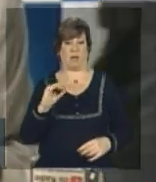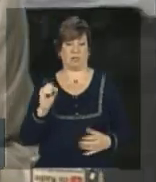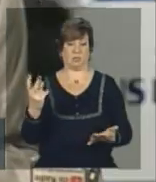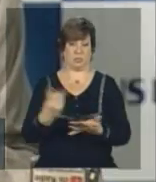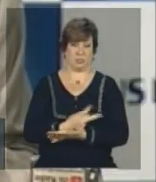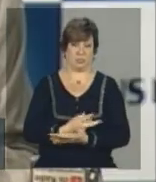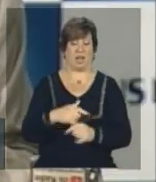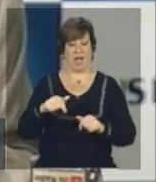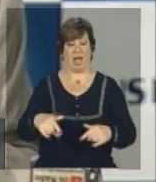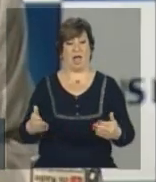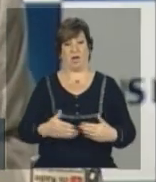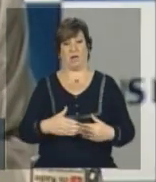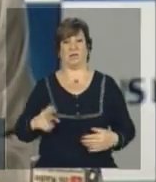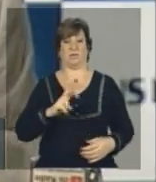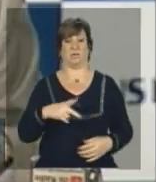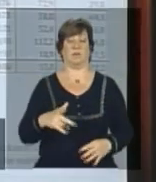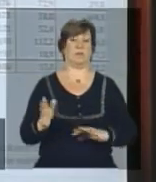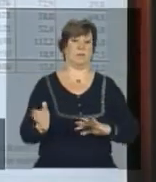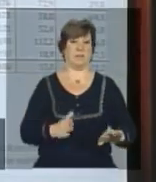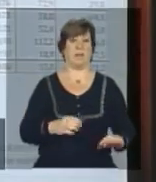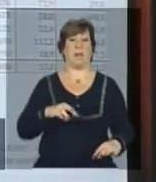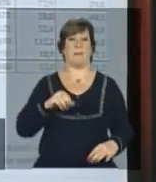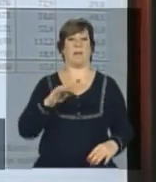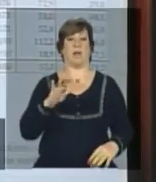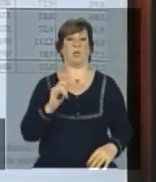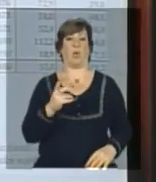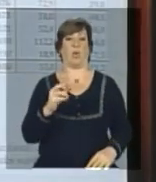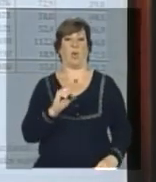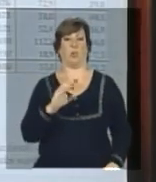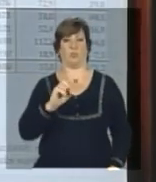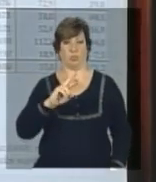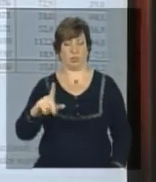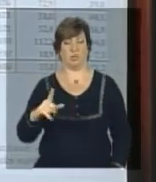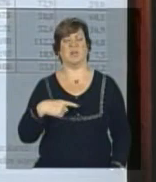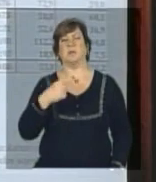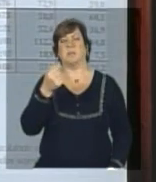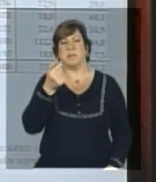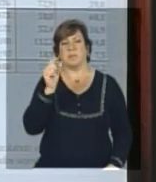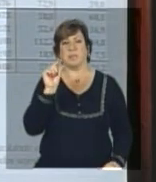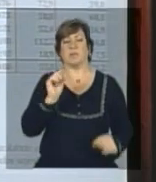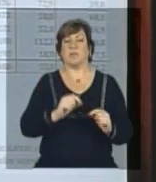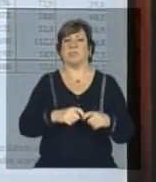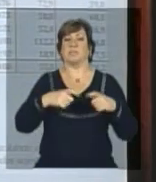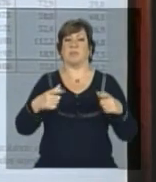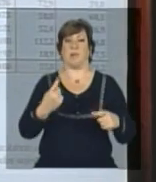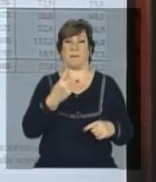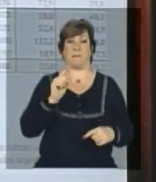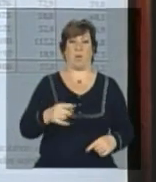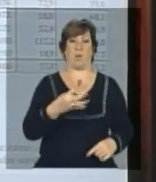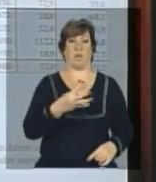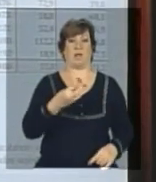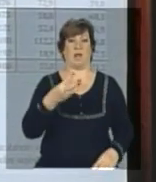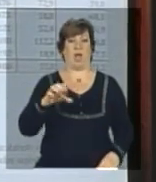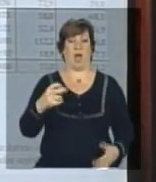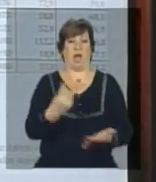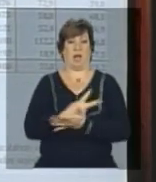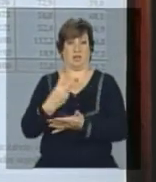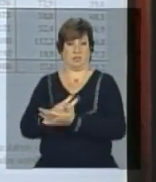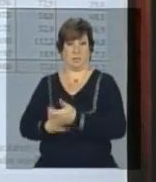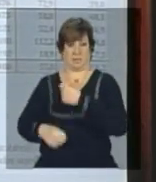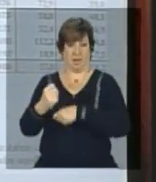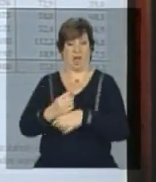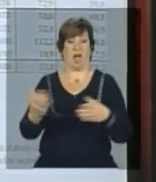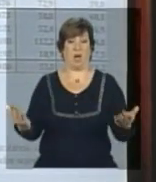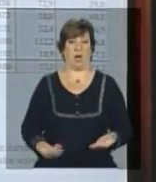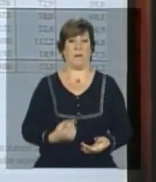teve 52. E o Mato Grosso do Sul, que teve um pequeno aumento, né, aumento muito discreto, 1.439 casos no ano